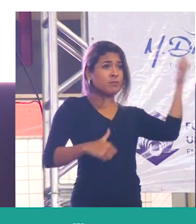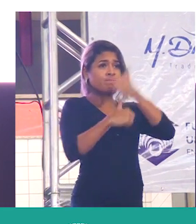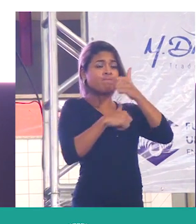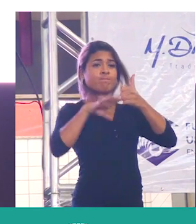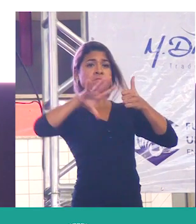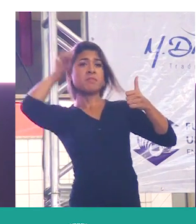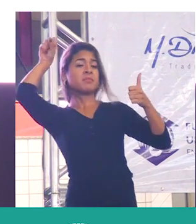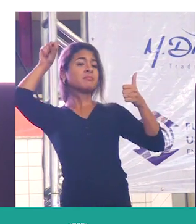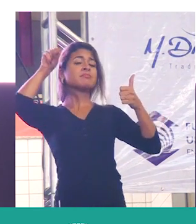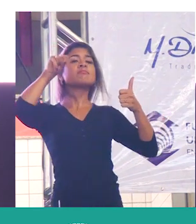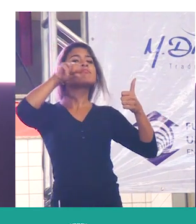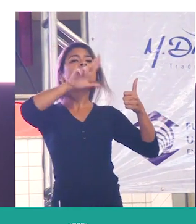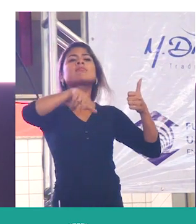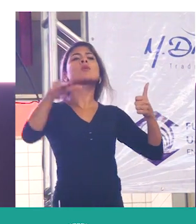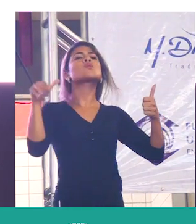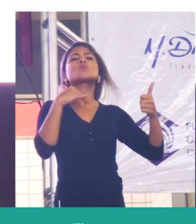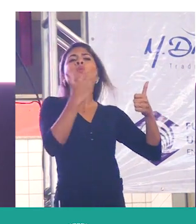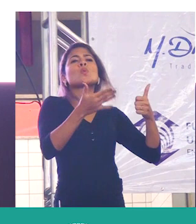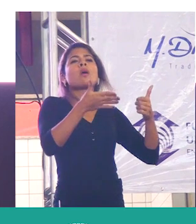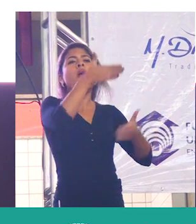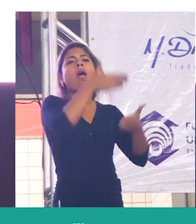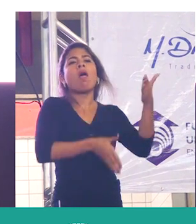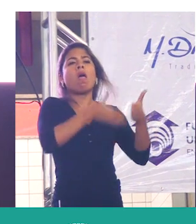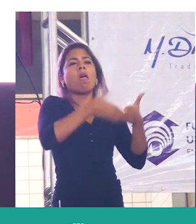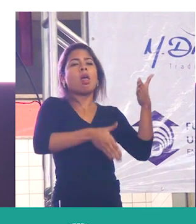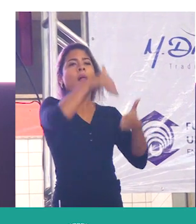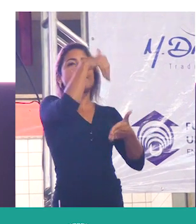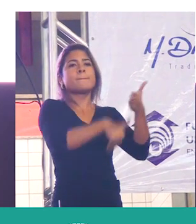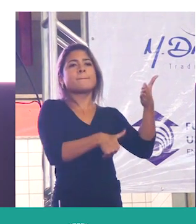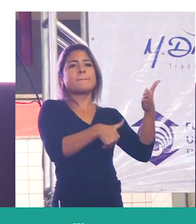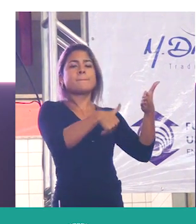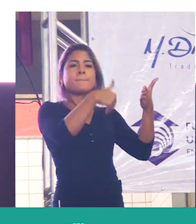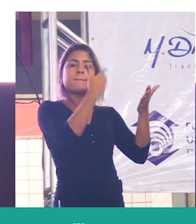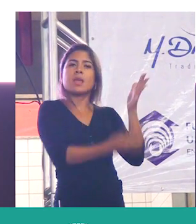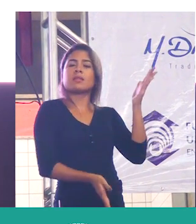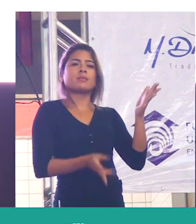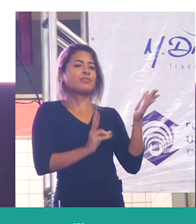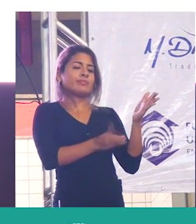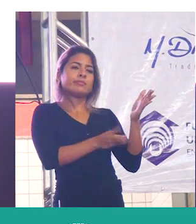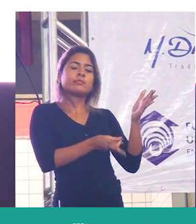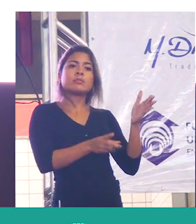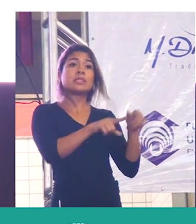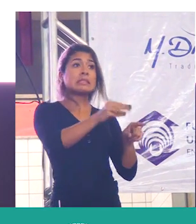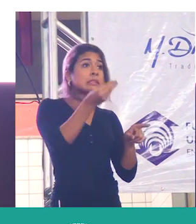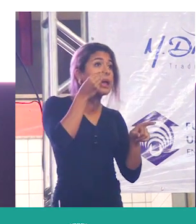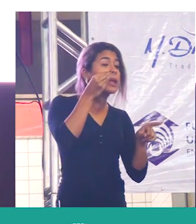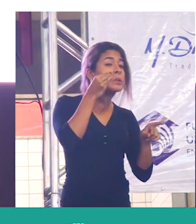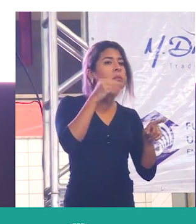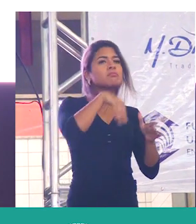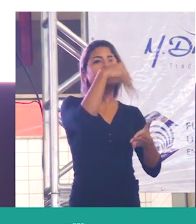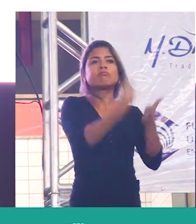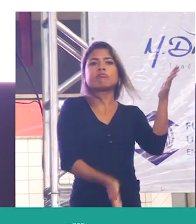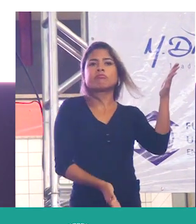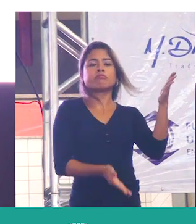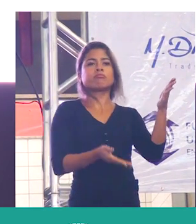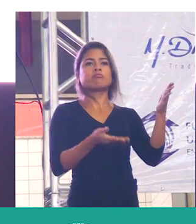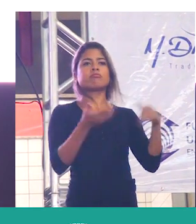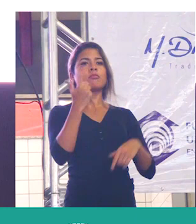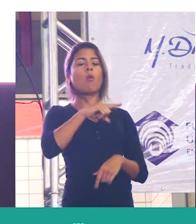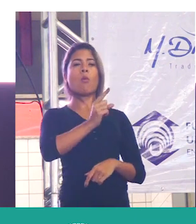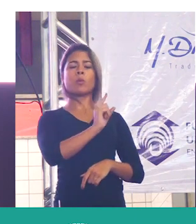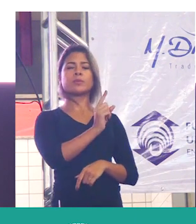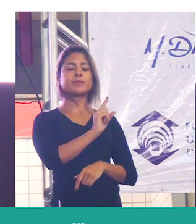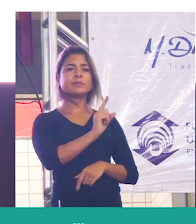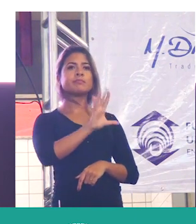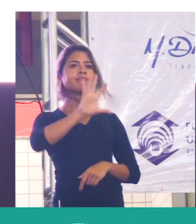o DN elegeu um presidente. Tentou, não conseguiu. Então é um partido que vai